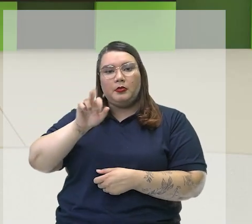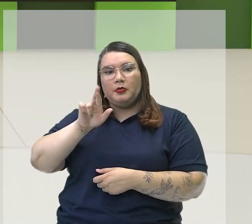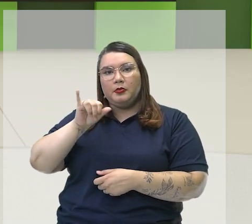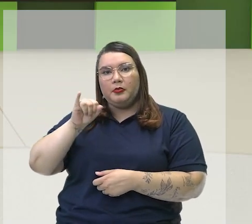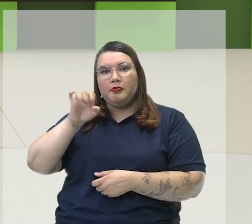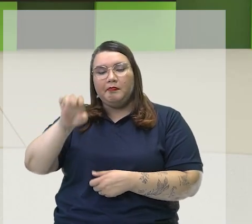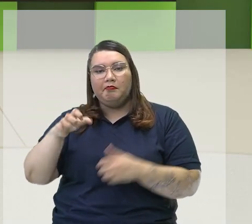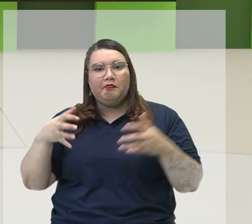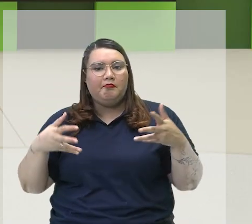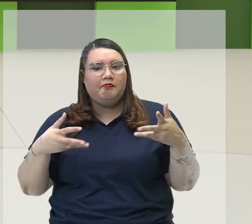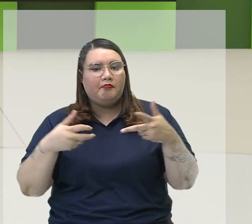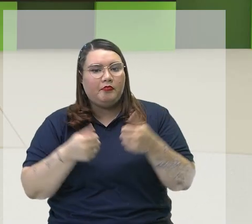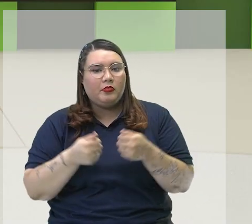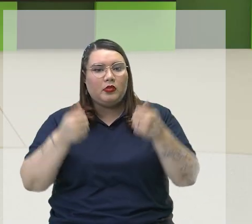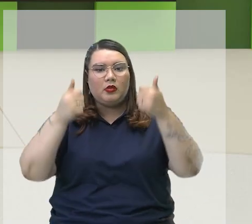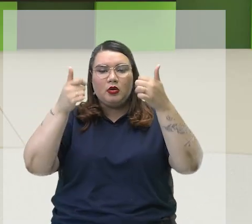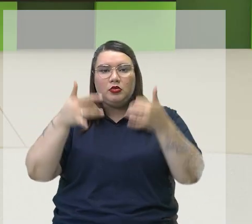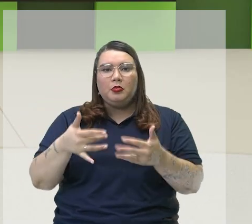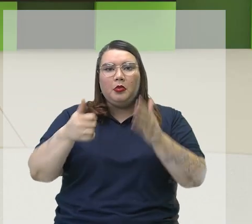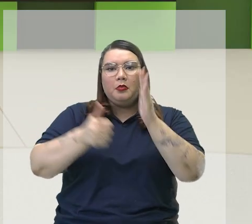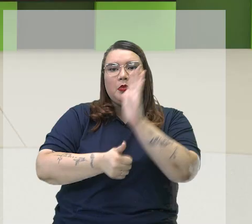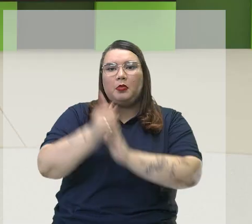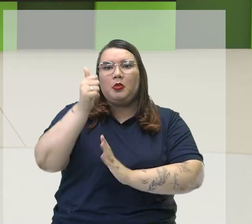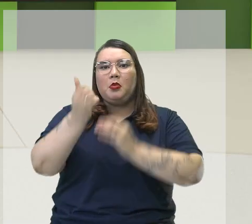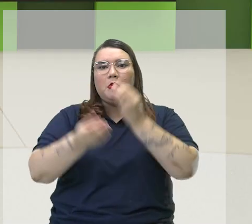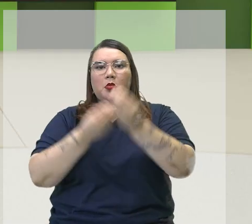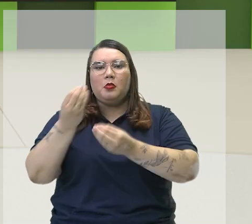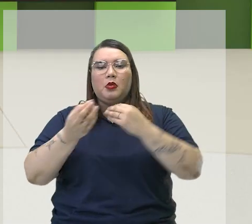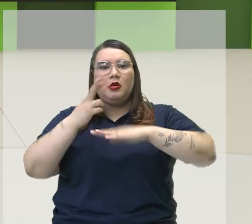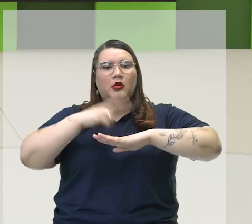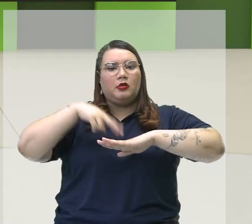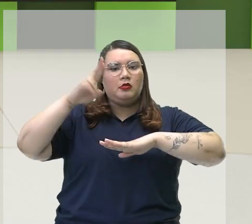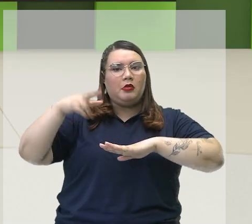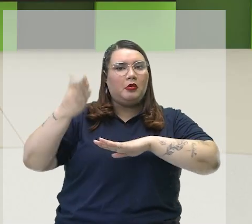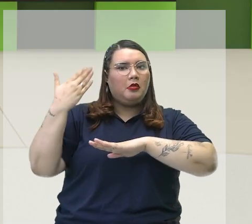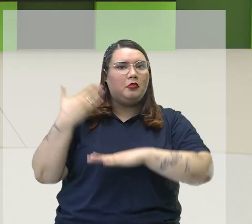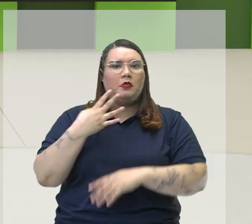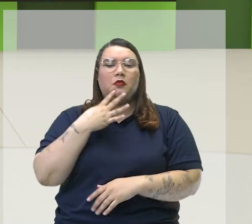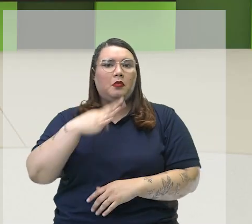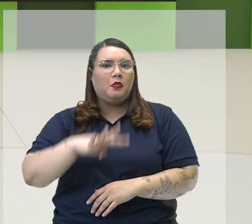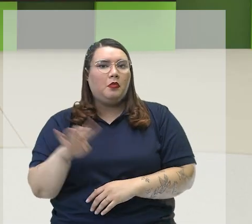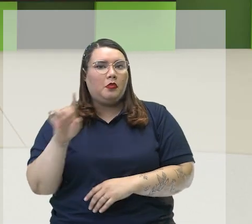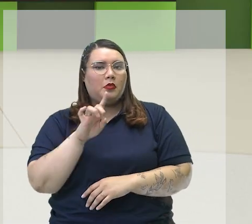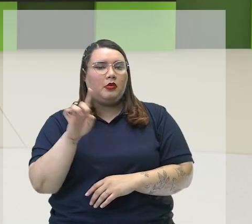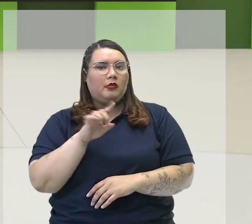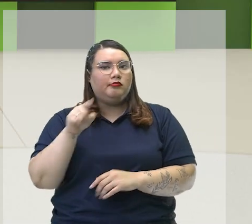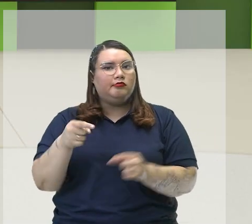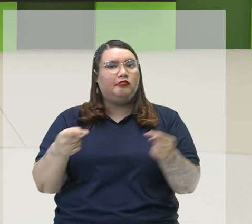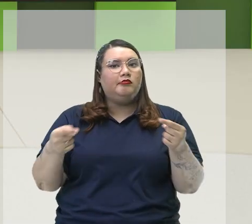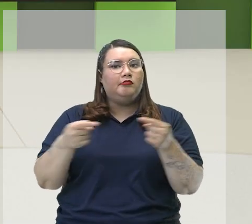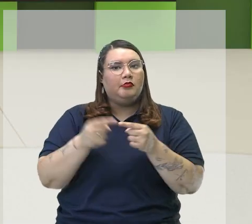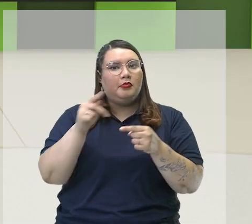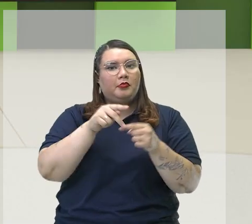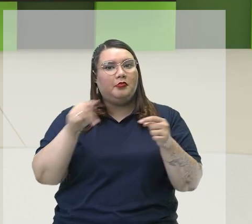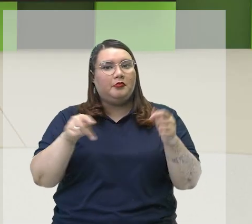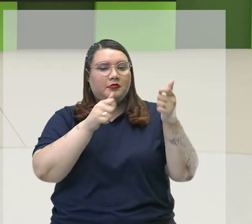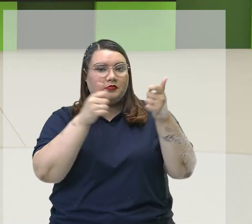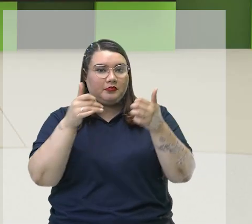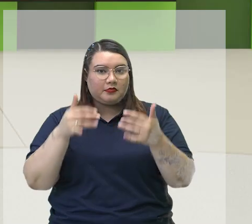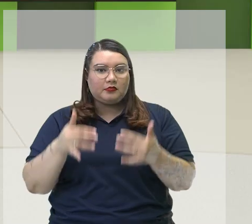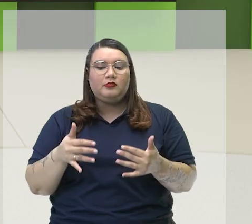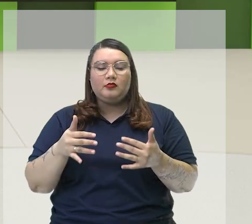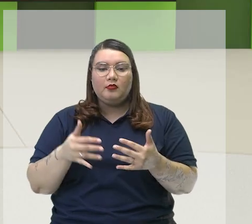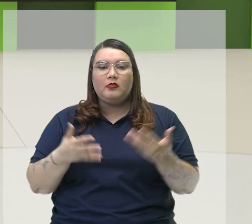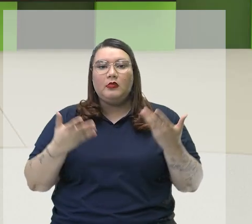sobre essa radiação envolvida aí, que muitos antes não conheciam esse elemento, como a professora explicou.